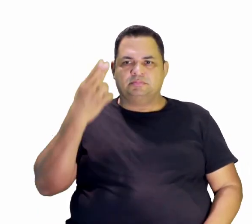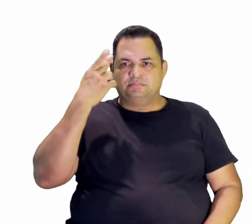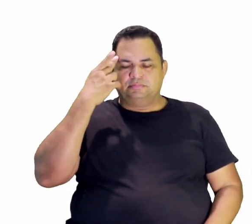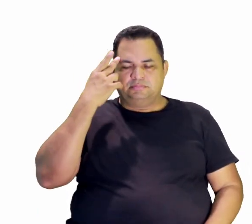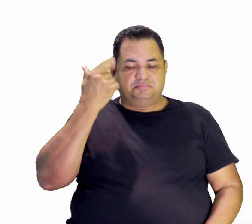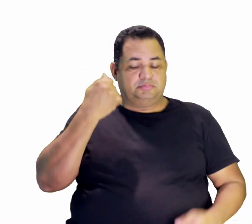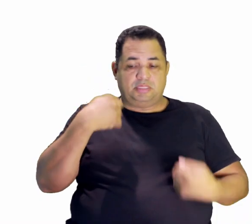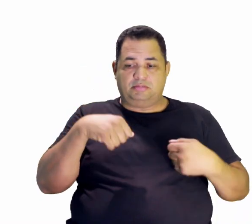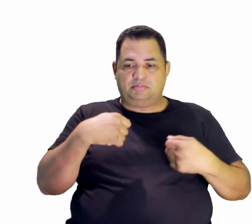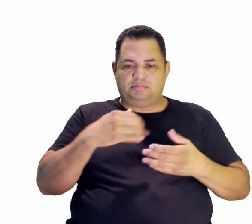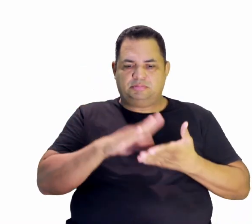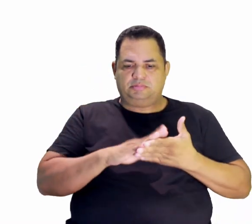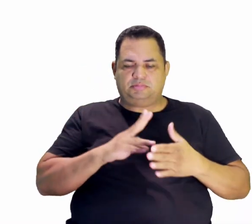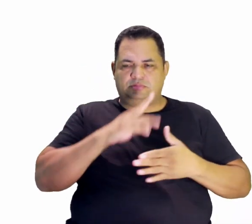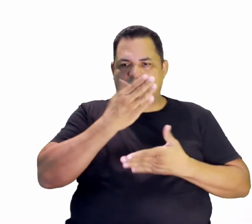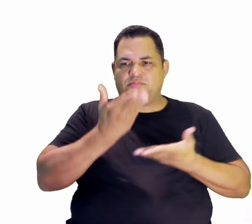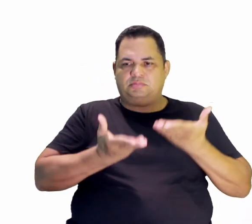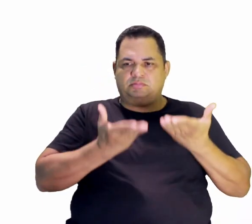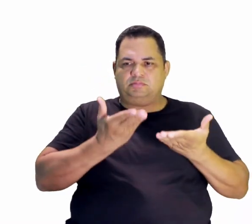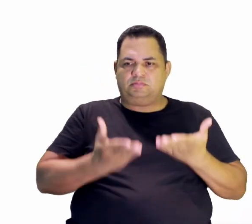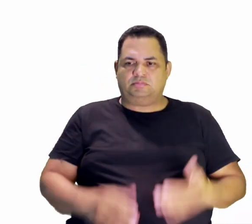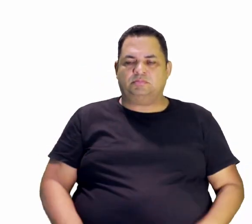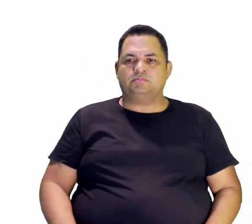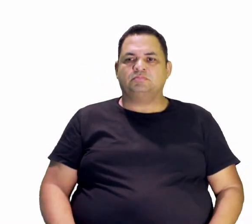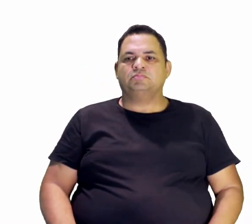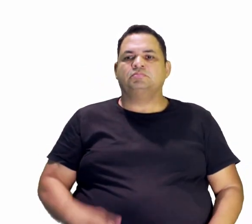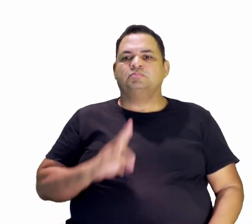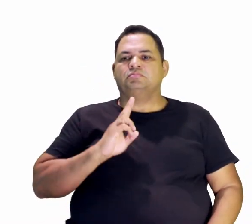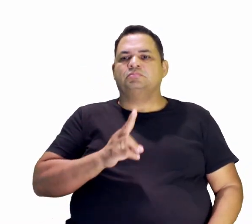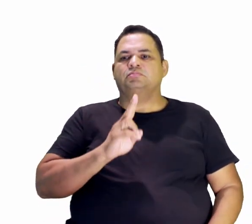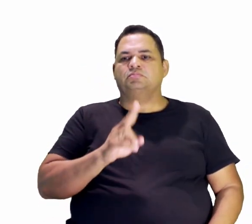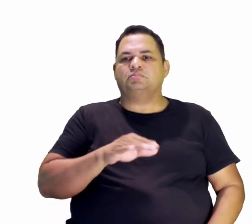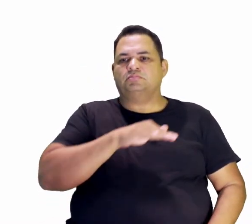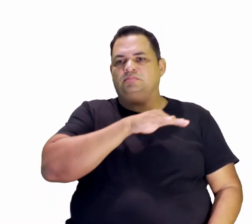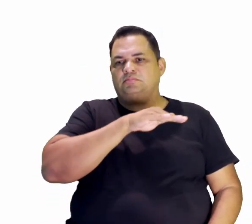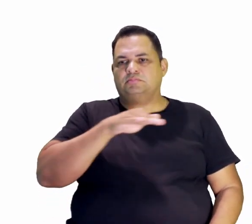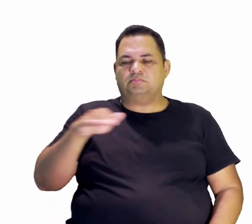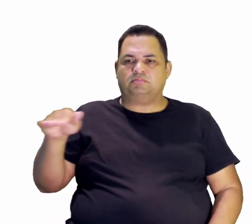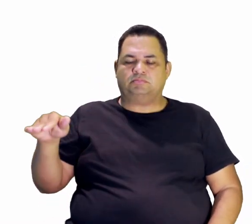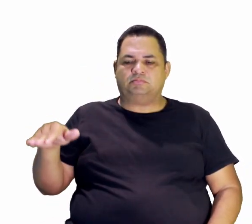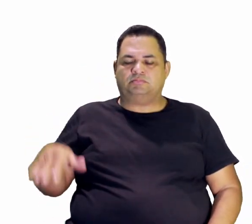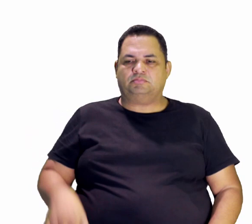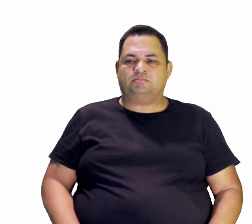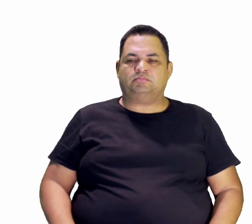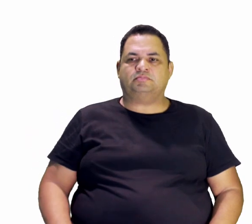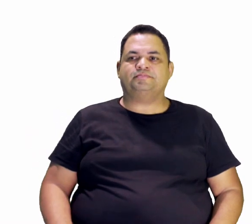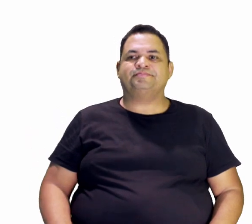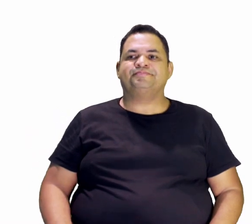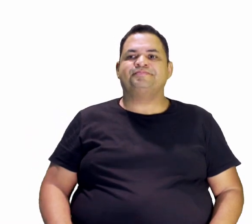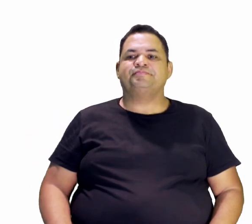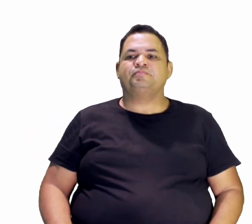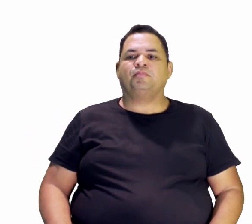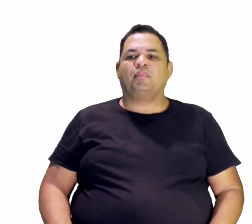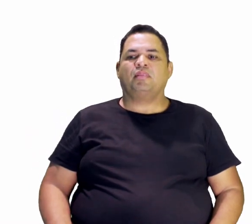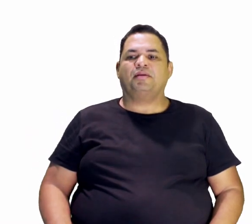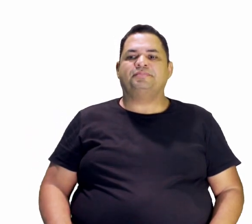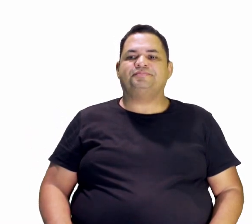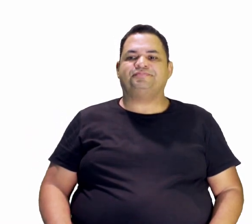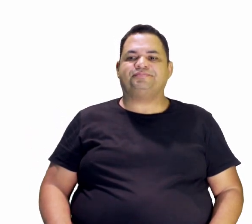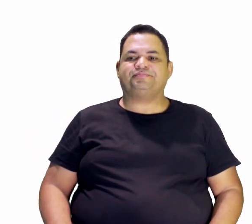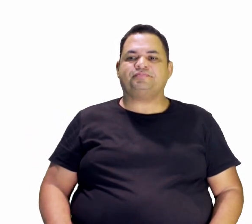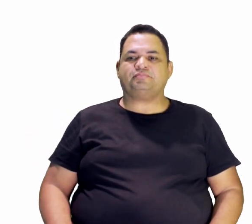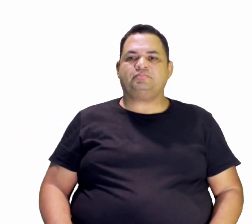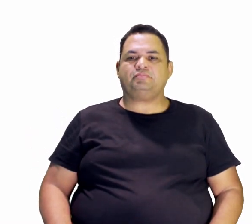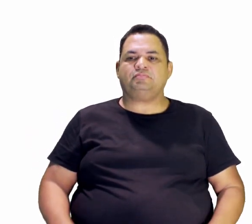da força-peso. Ela é sempre perpendicular à superfície de apoio. E essa superfície azul